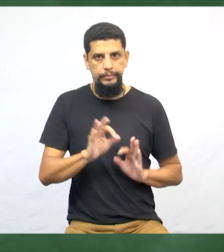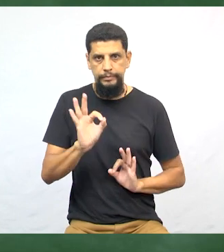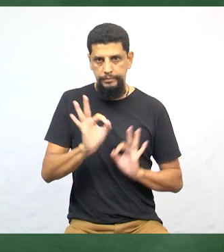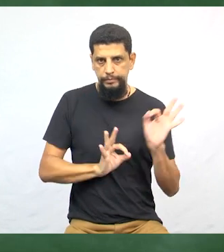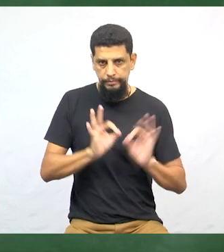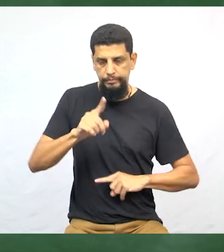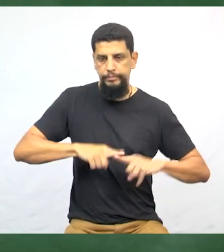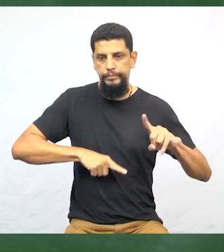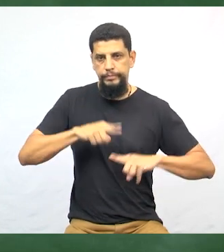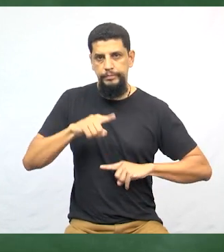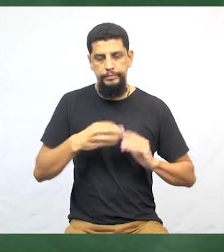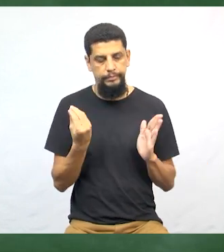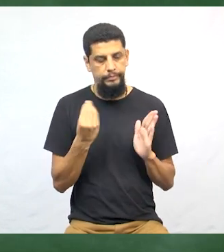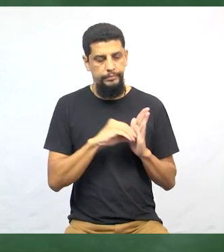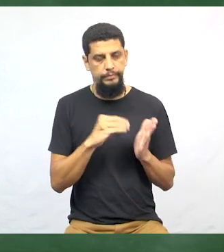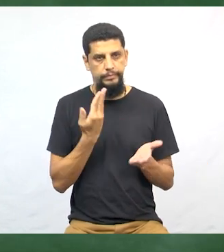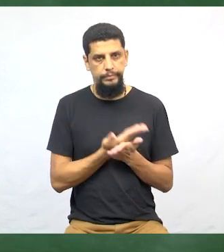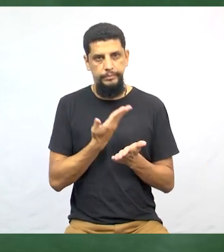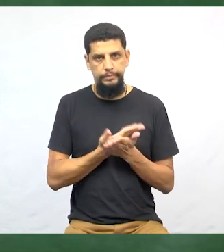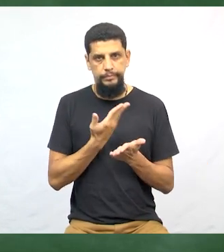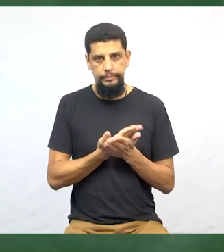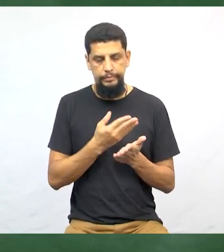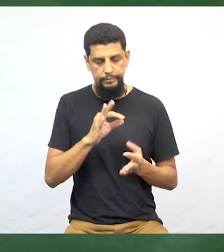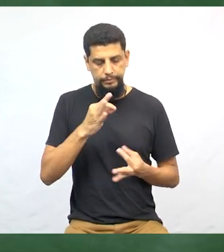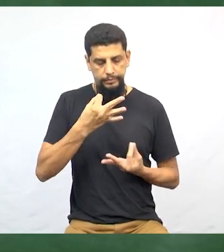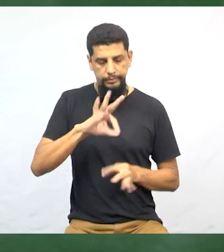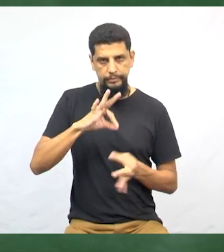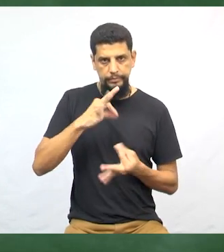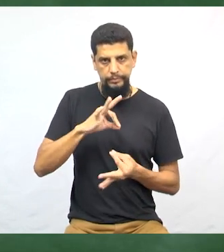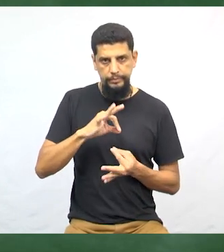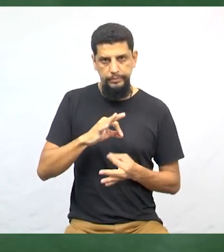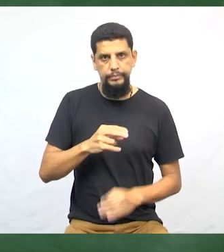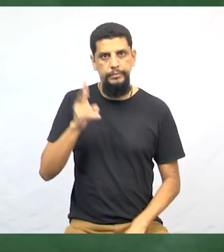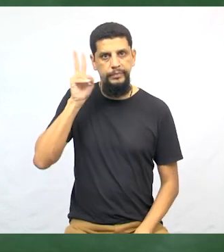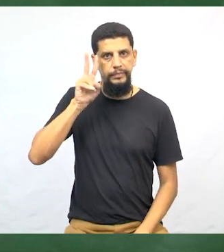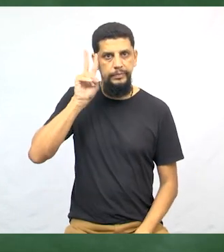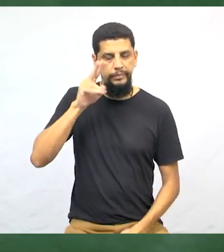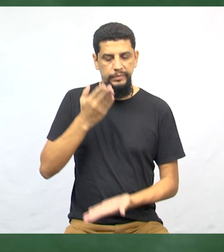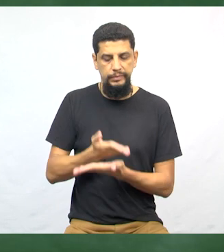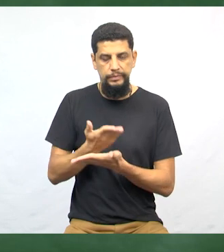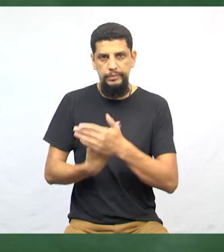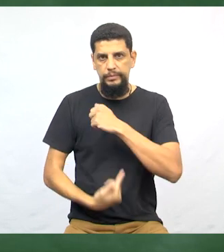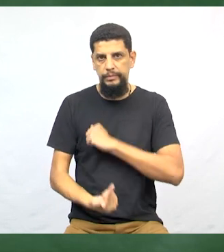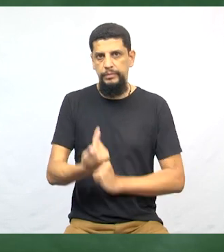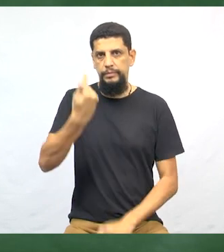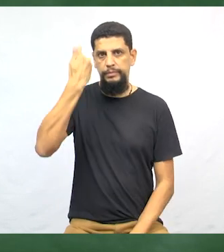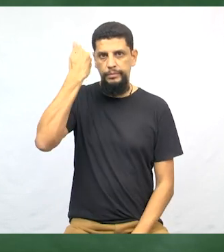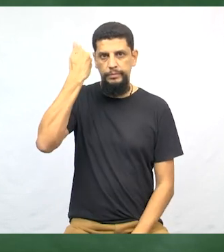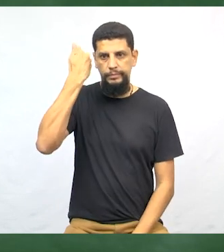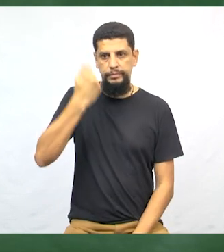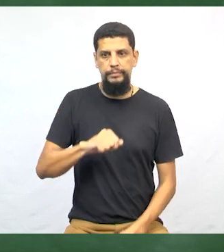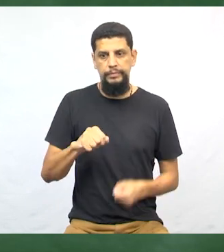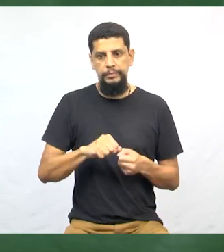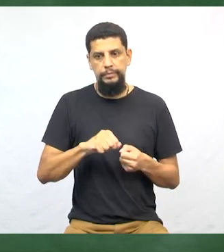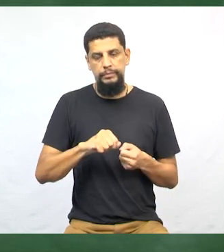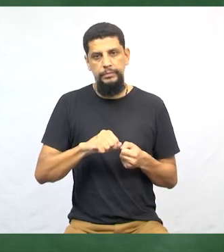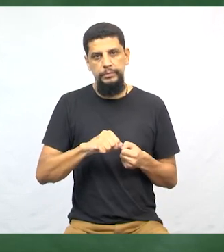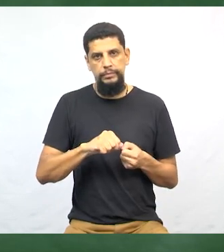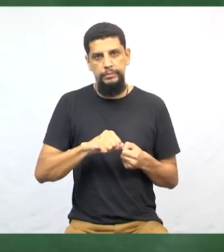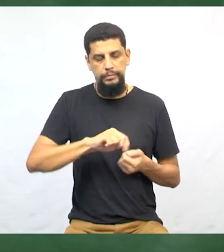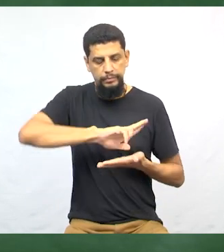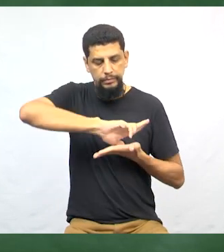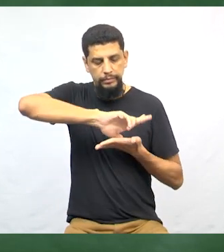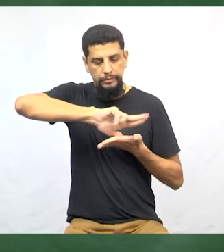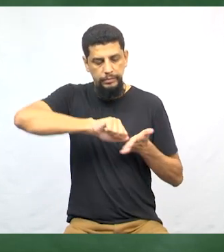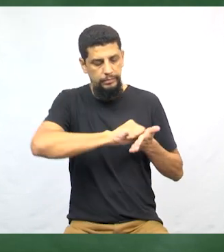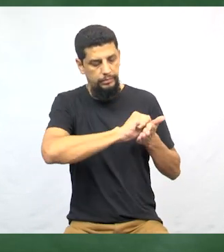os materiais, colocamos a data no caderno, na folha, recordamos a aula anterior,